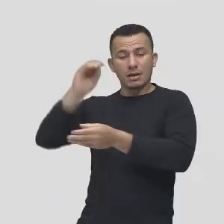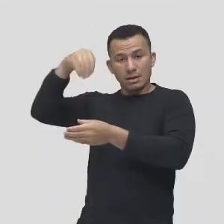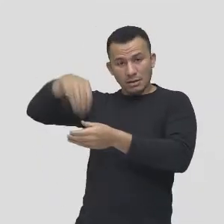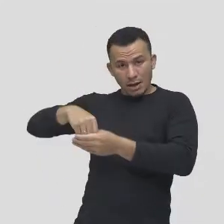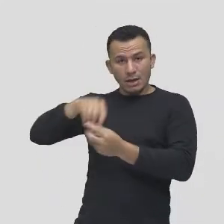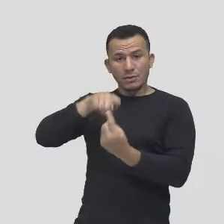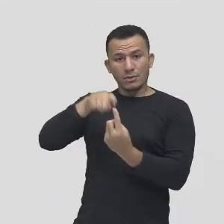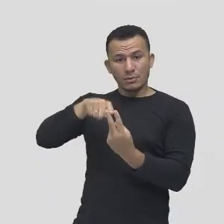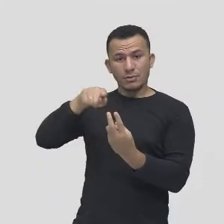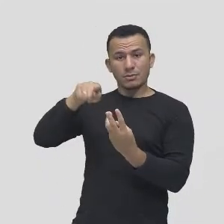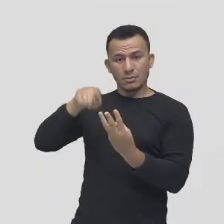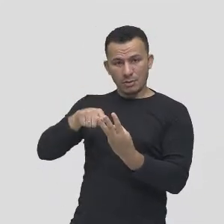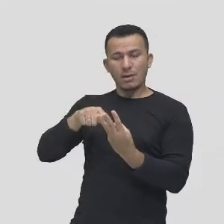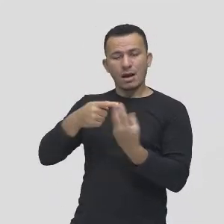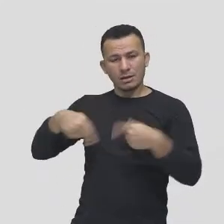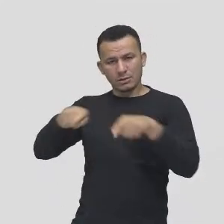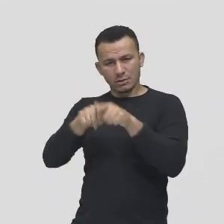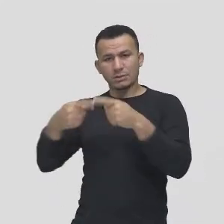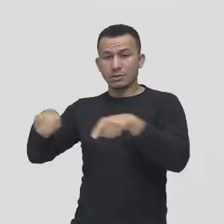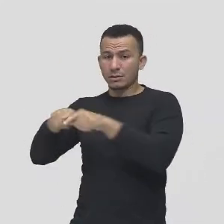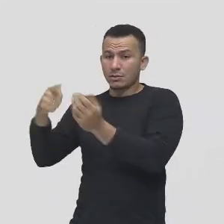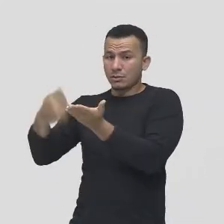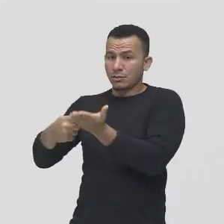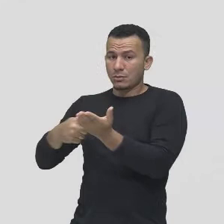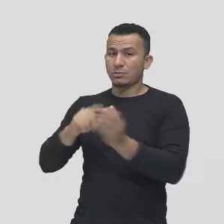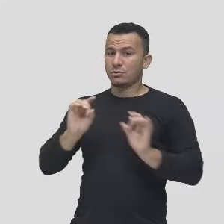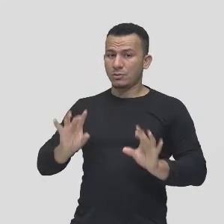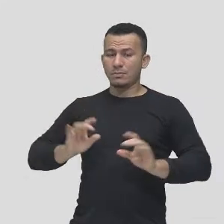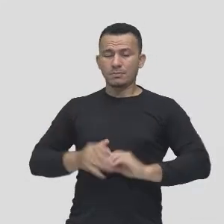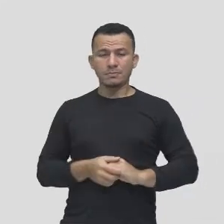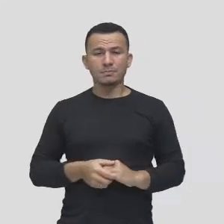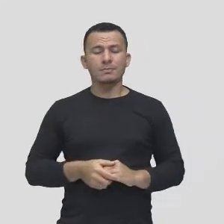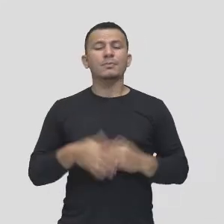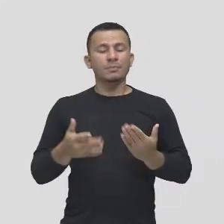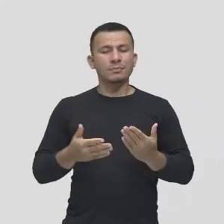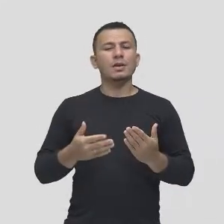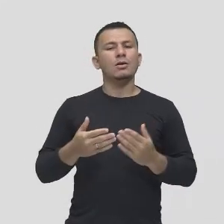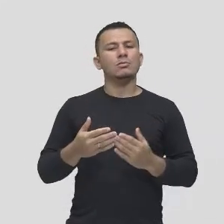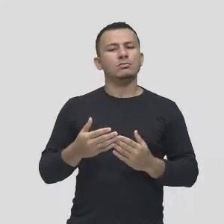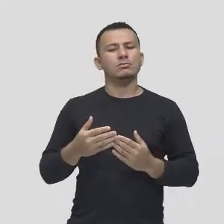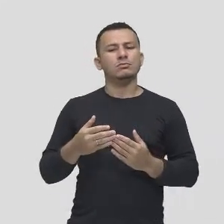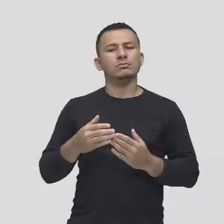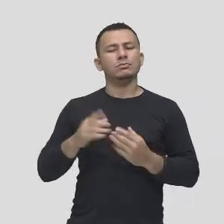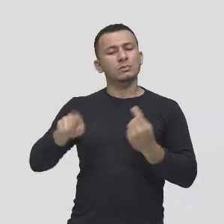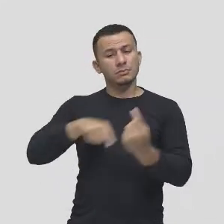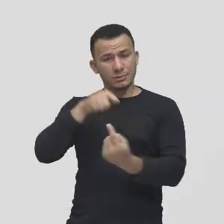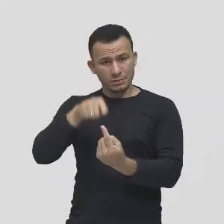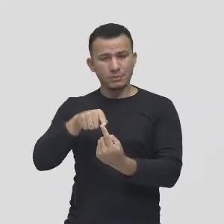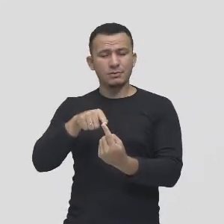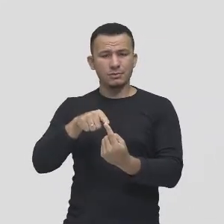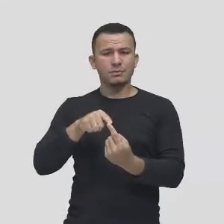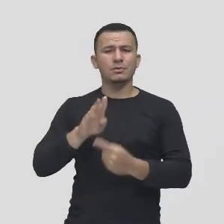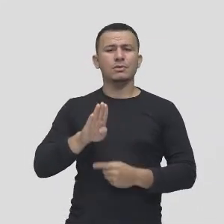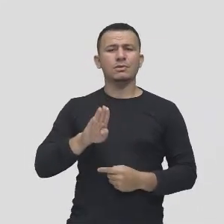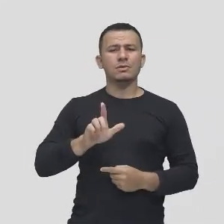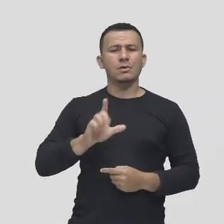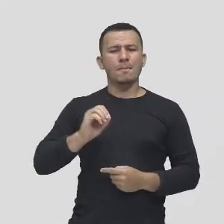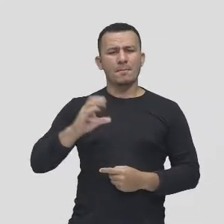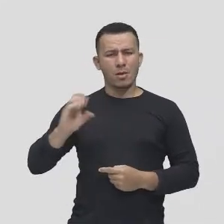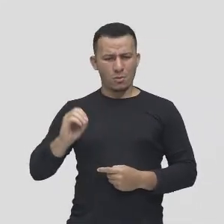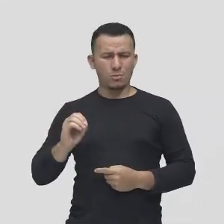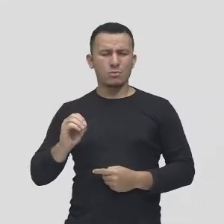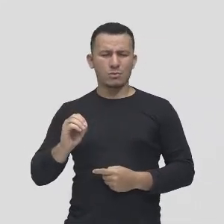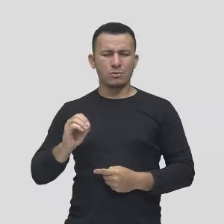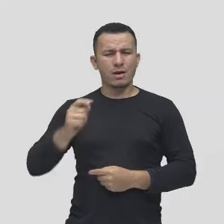países entre os participantes do acordo. Então, pessoal, a ideia de um bloco econômico que a gente já viu em União